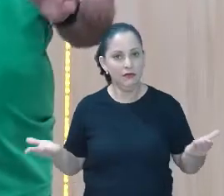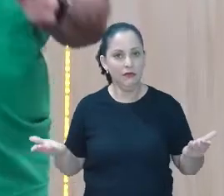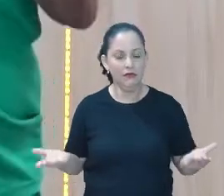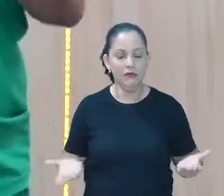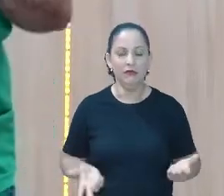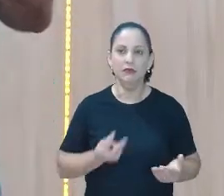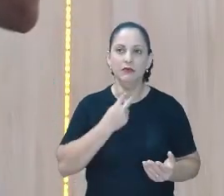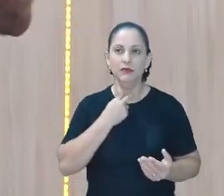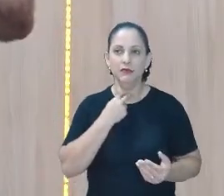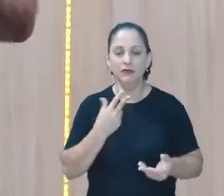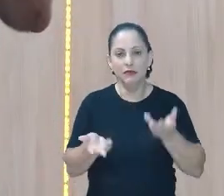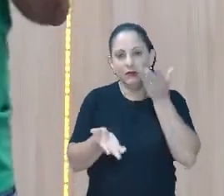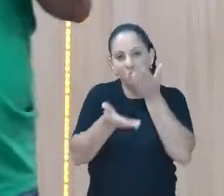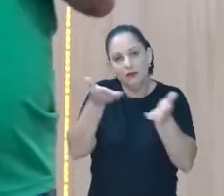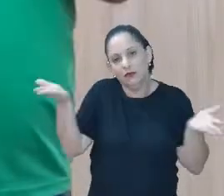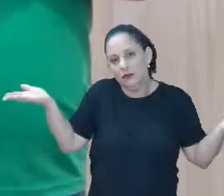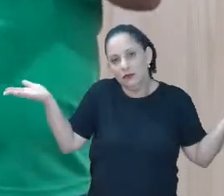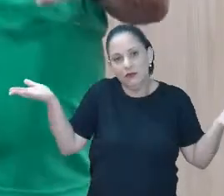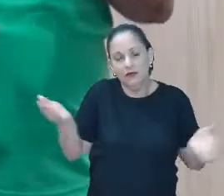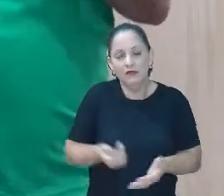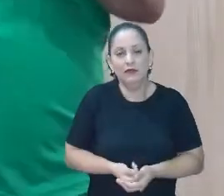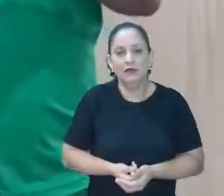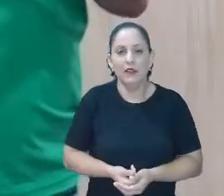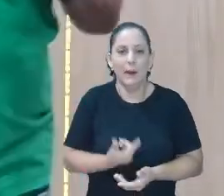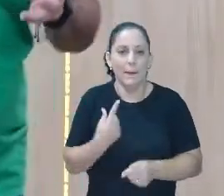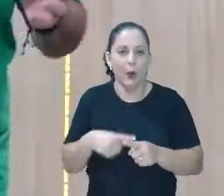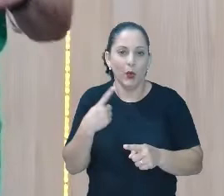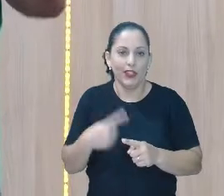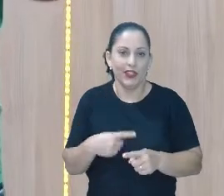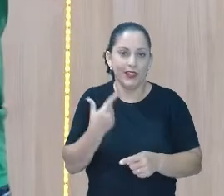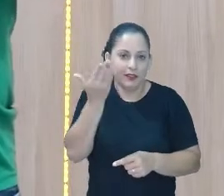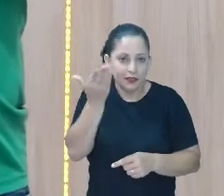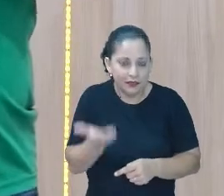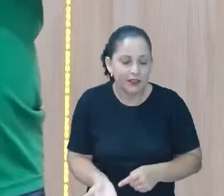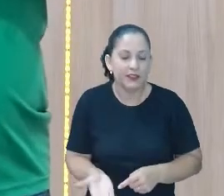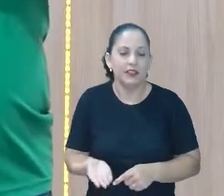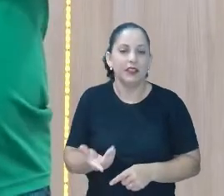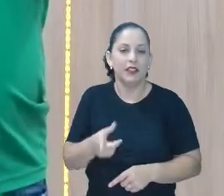como dizer que não tem condições ou não tem